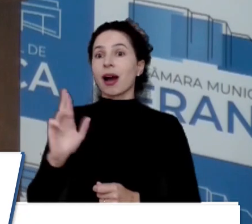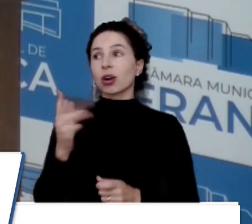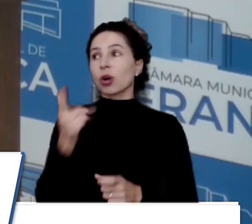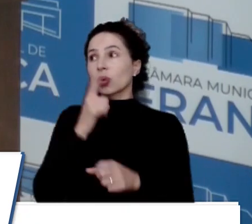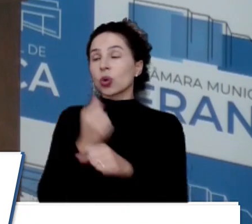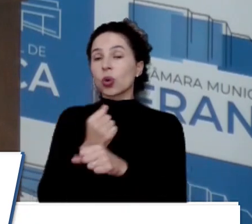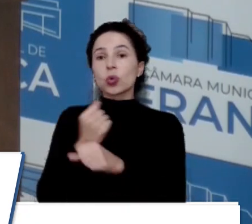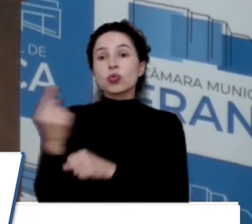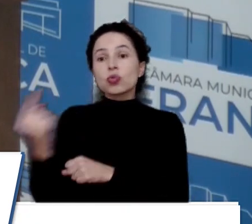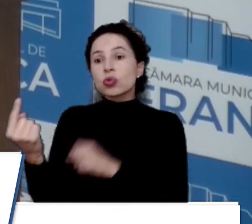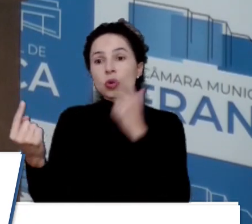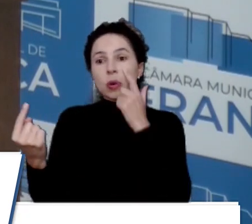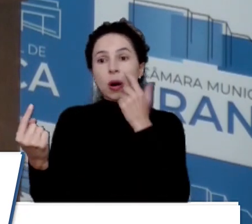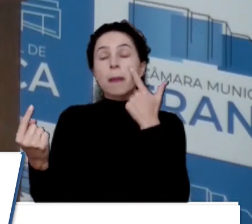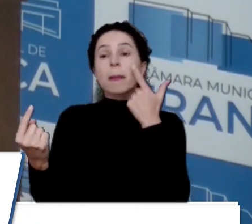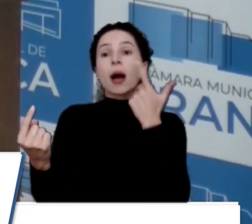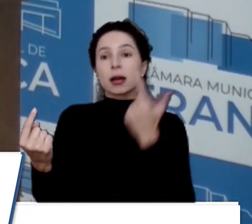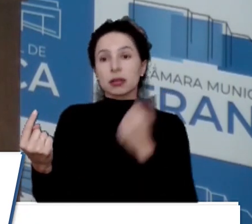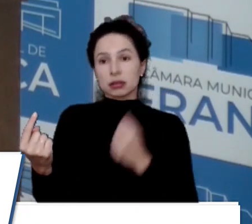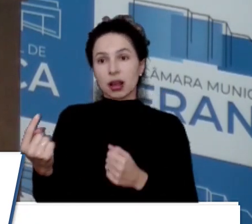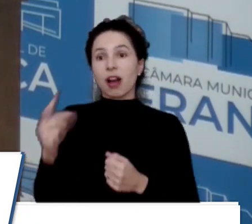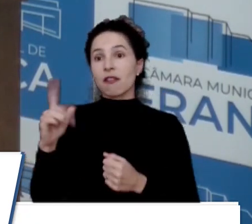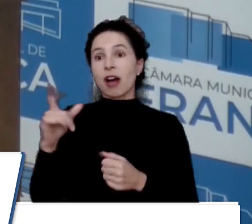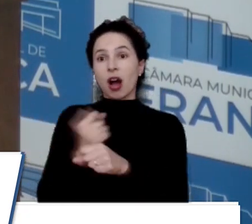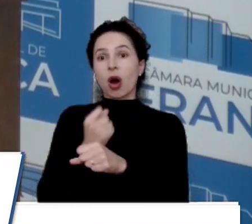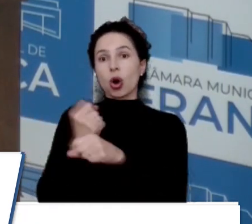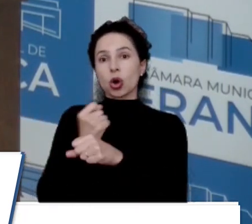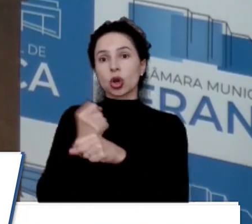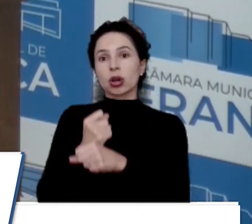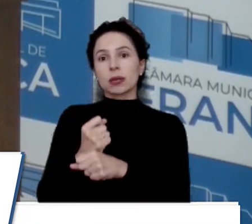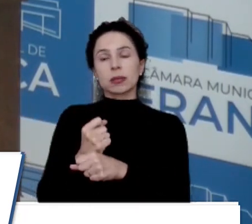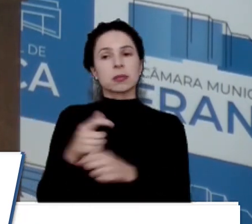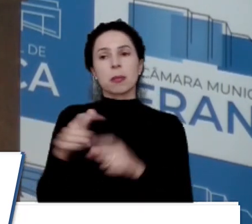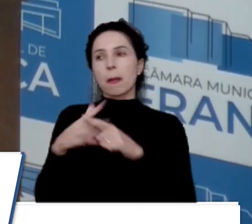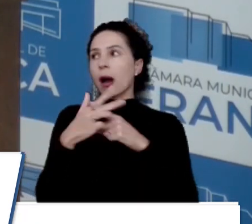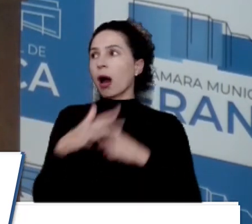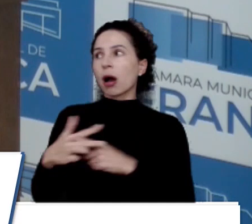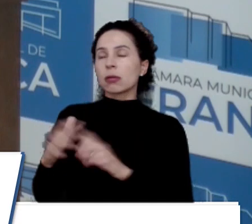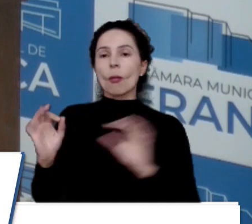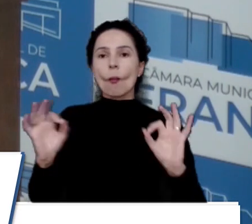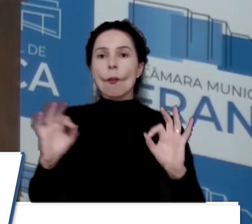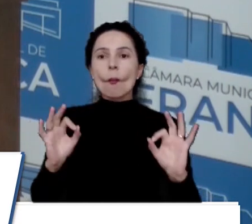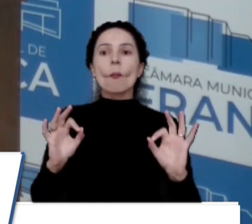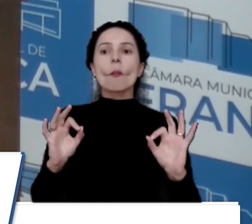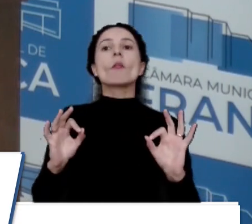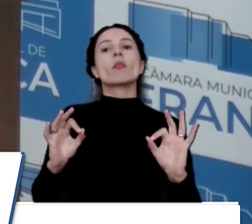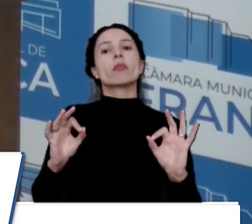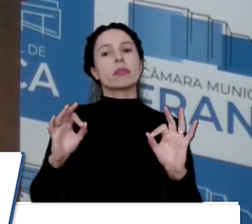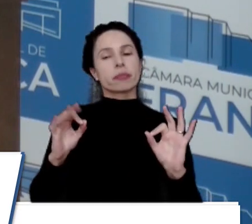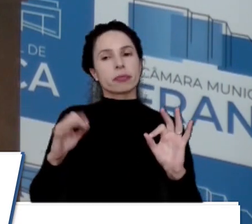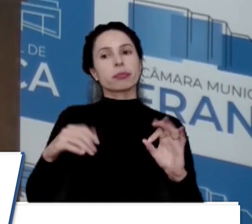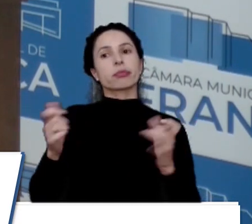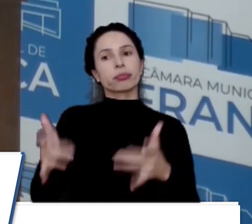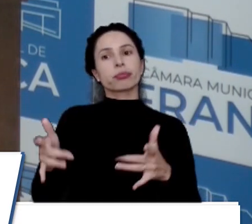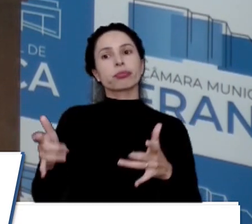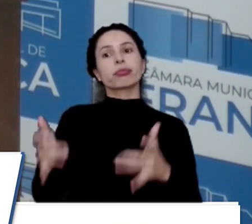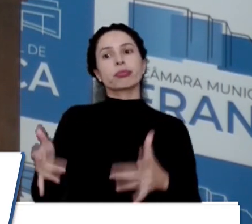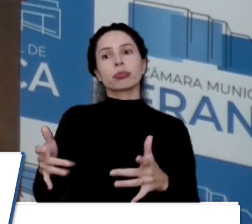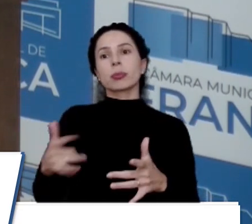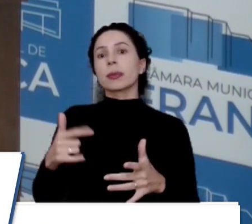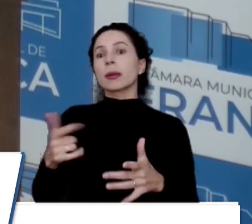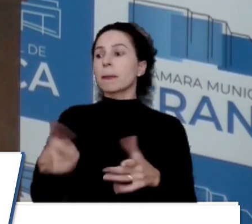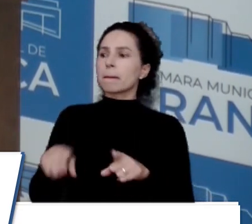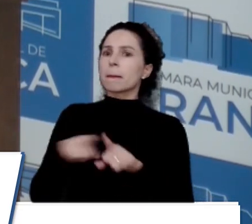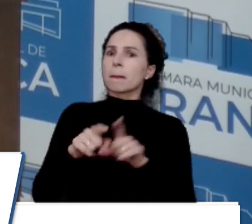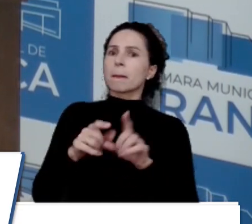Agora imagina vai lá e constrói não dá manutenção e vai só acabando eu vou fazer uma parceria aí com